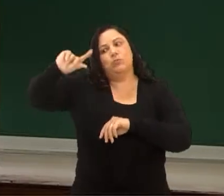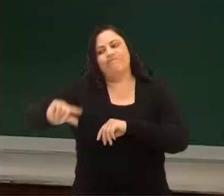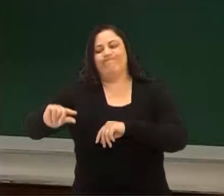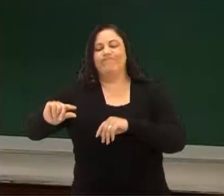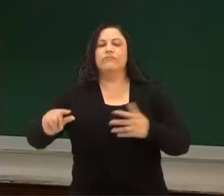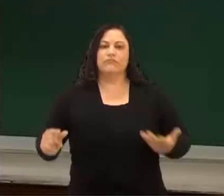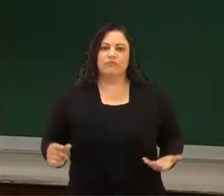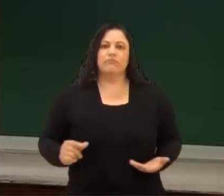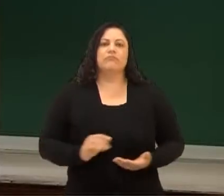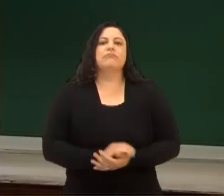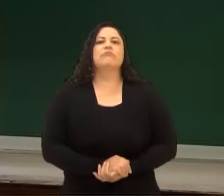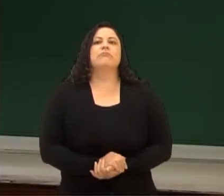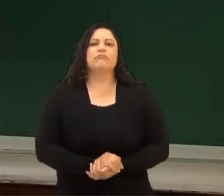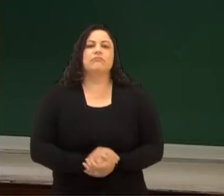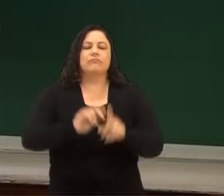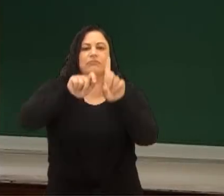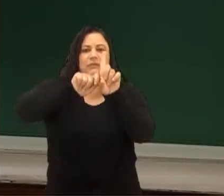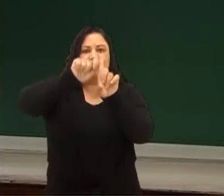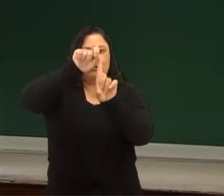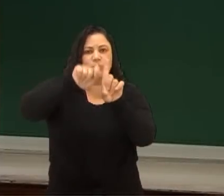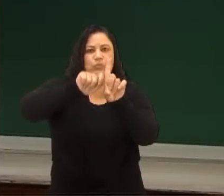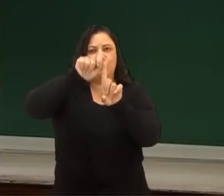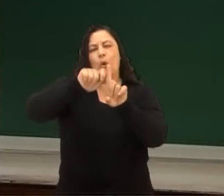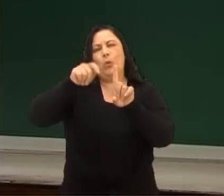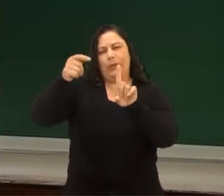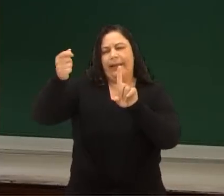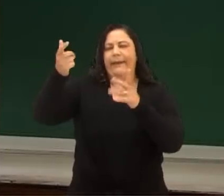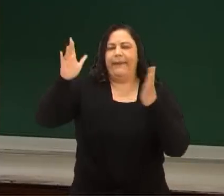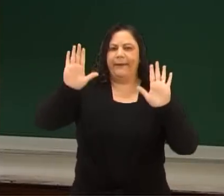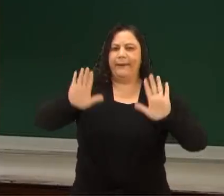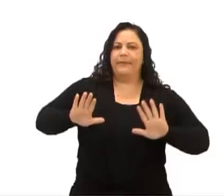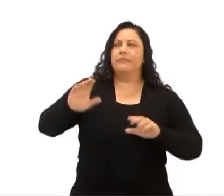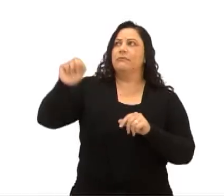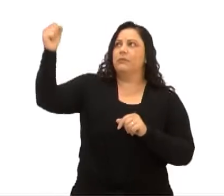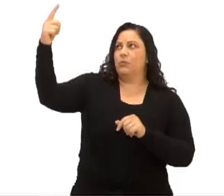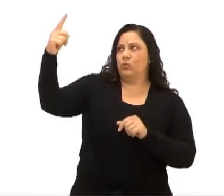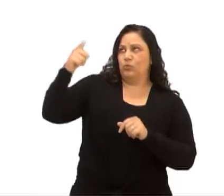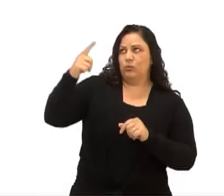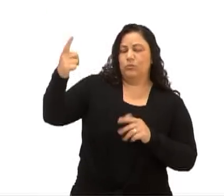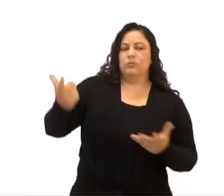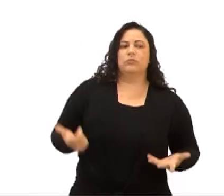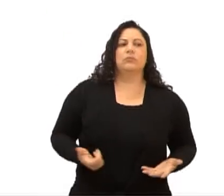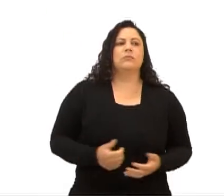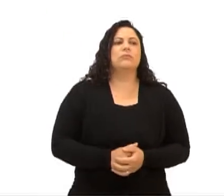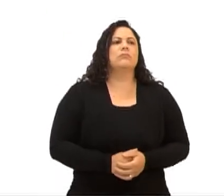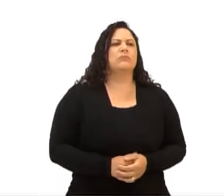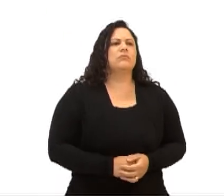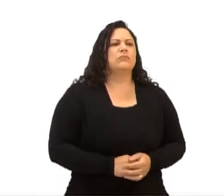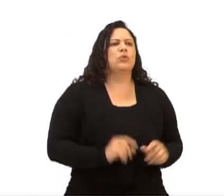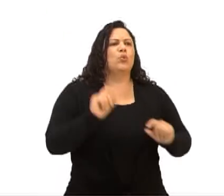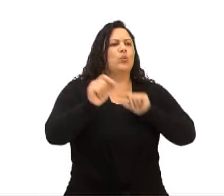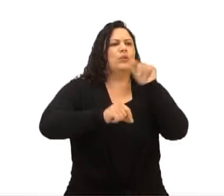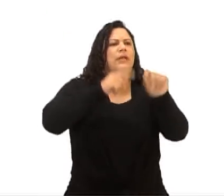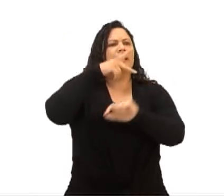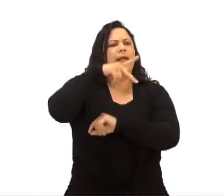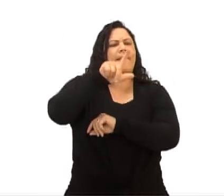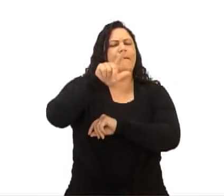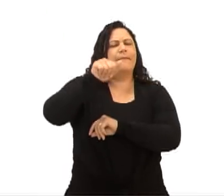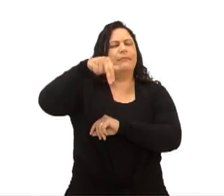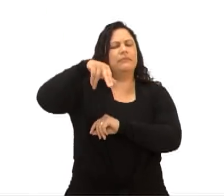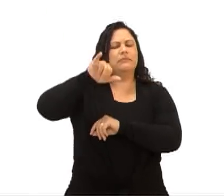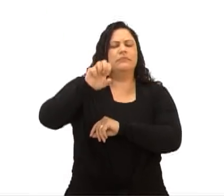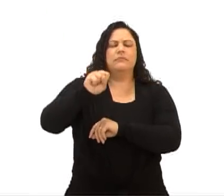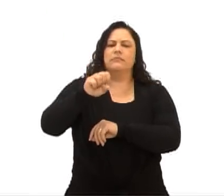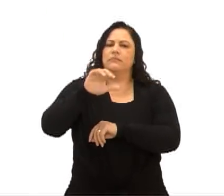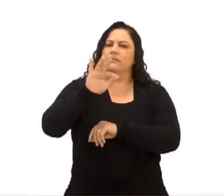Sol. Aqui a gente tem um planisfério. O que é o planisfério? É uma planificação do globo. Então, a